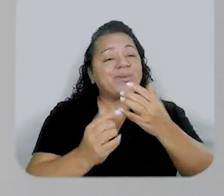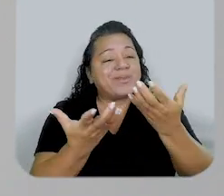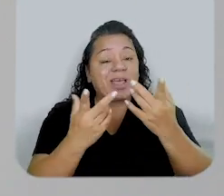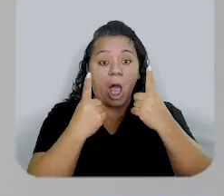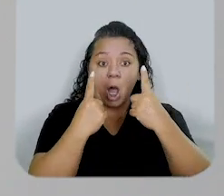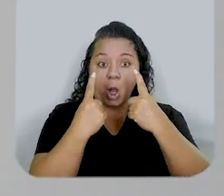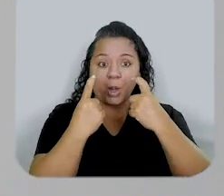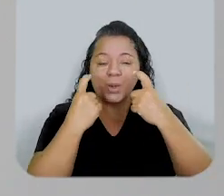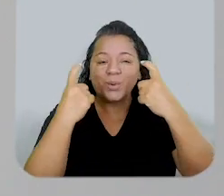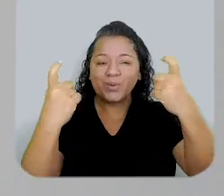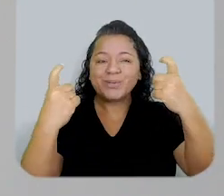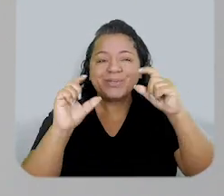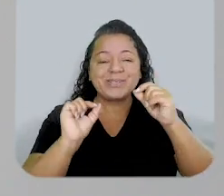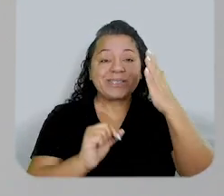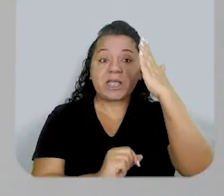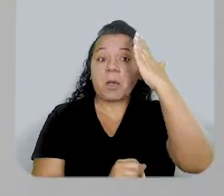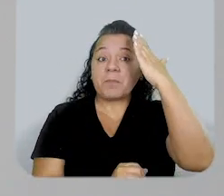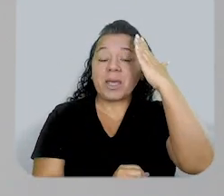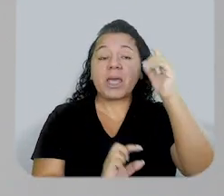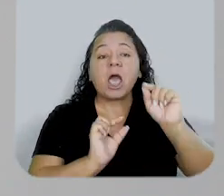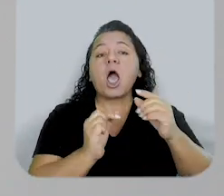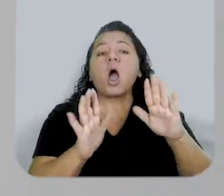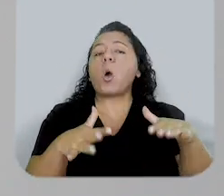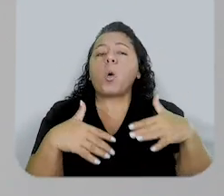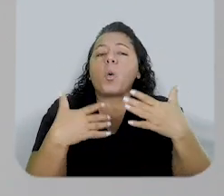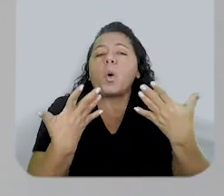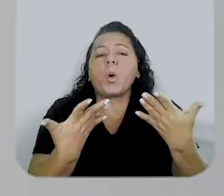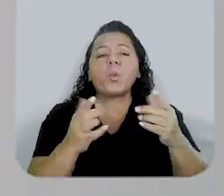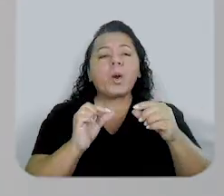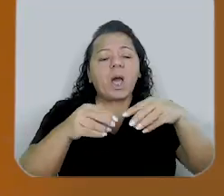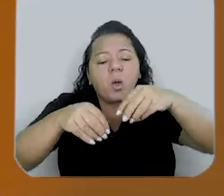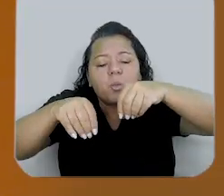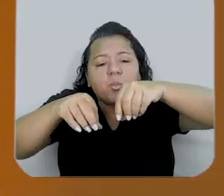têm curiosidade de saber qual é o tempero